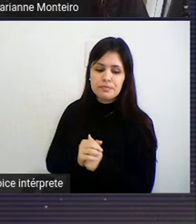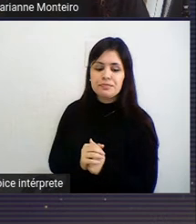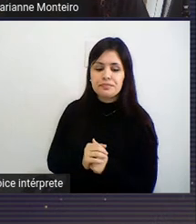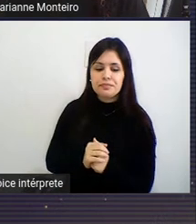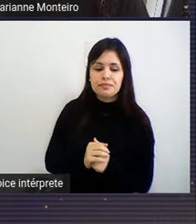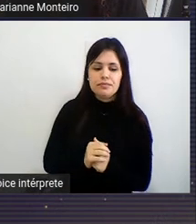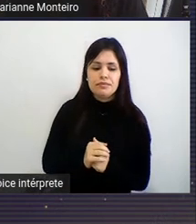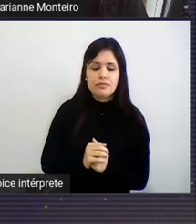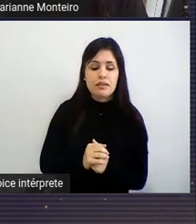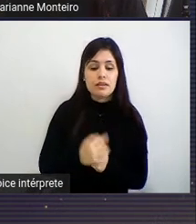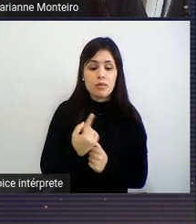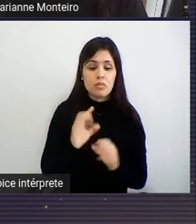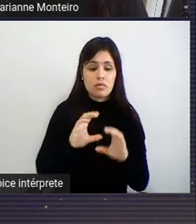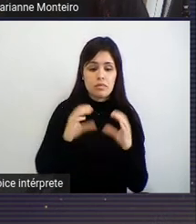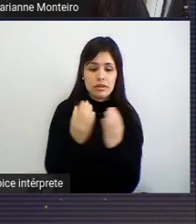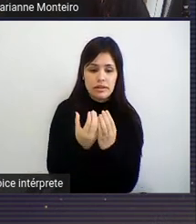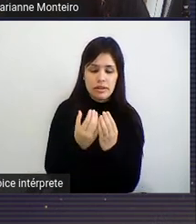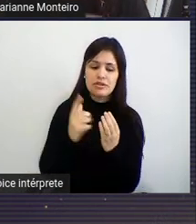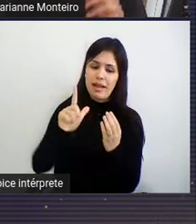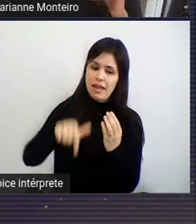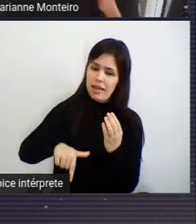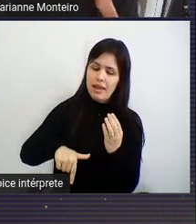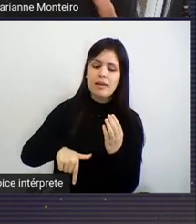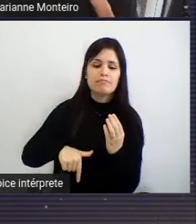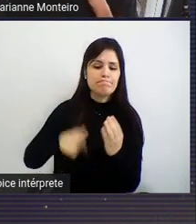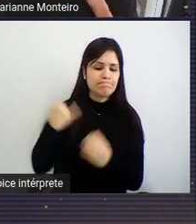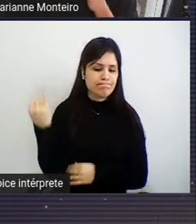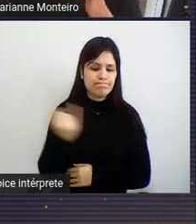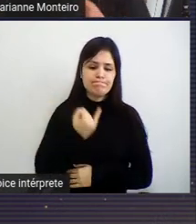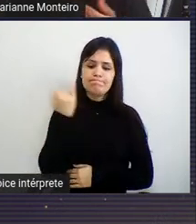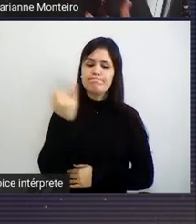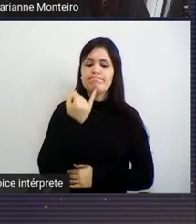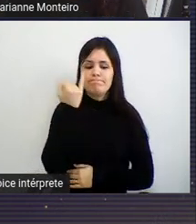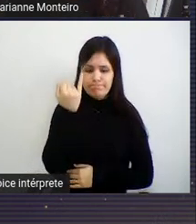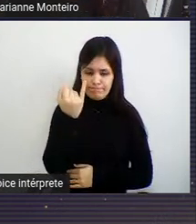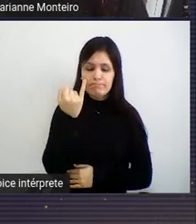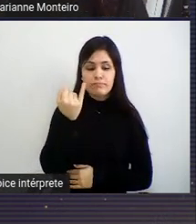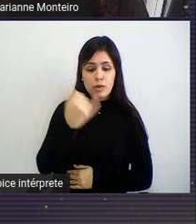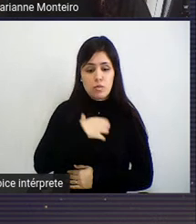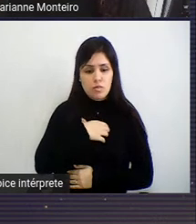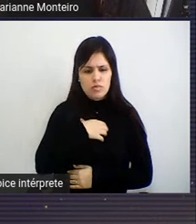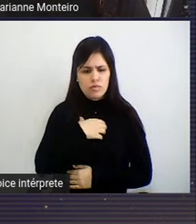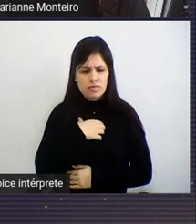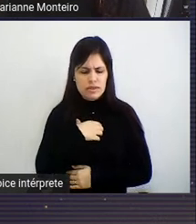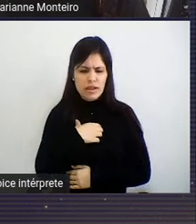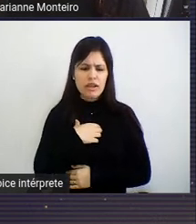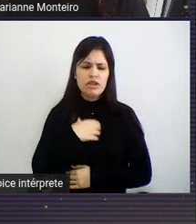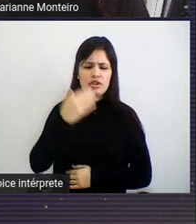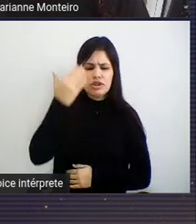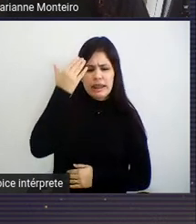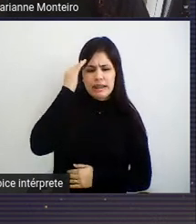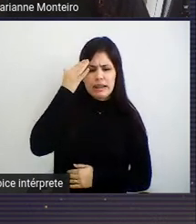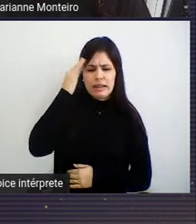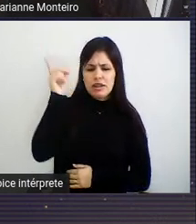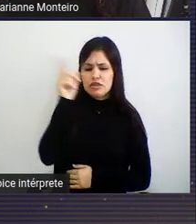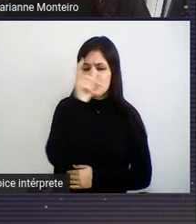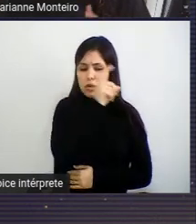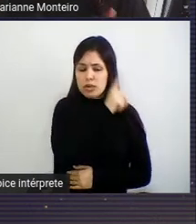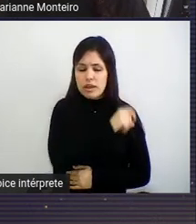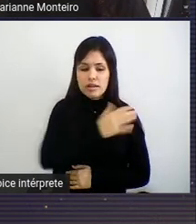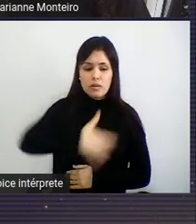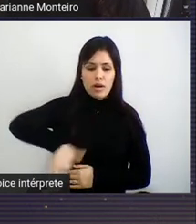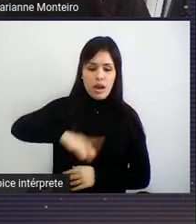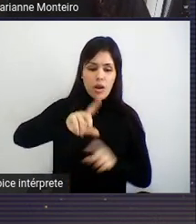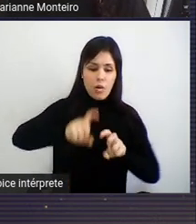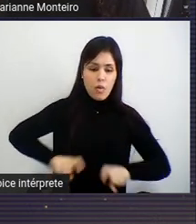Mas uma comunidade faz bastante diferença em como você se sente, em entender as dificuldades. A área de computação